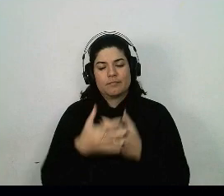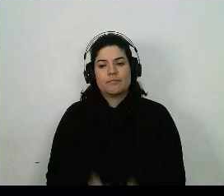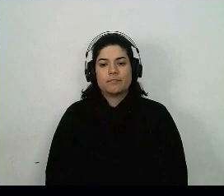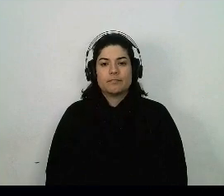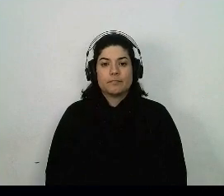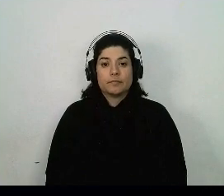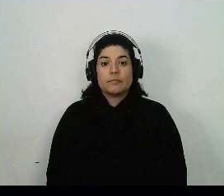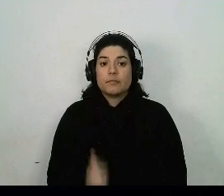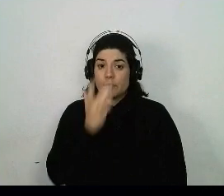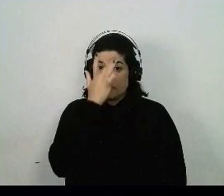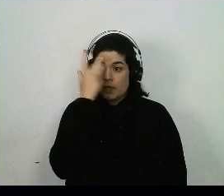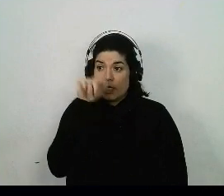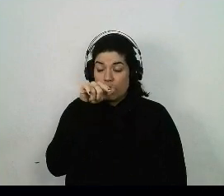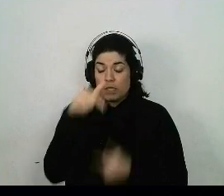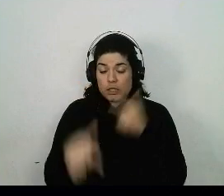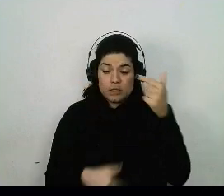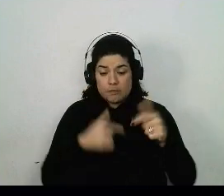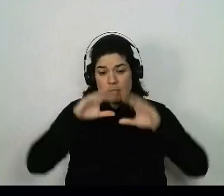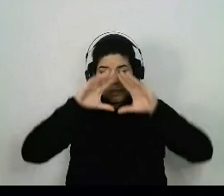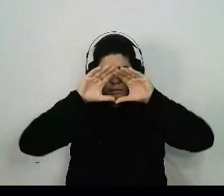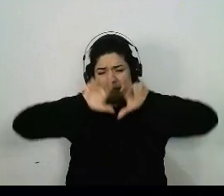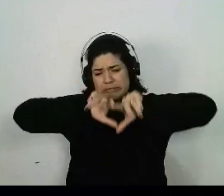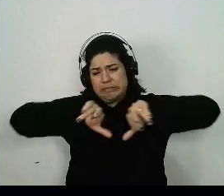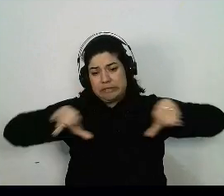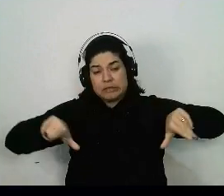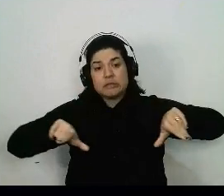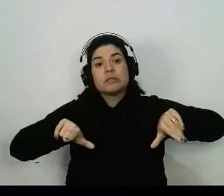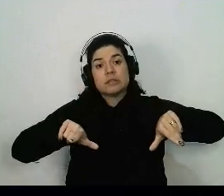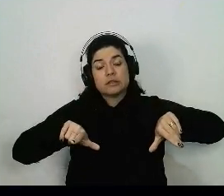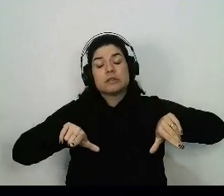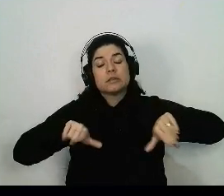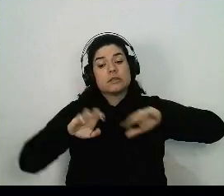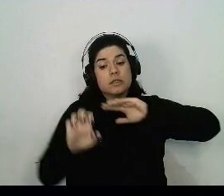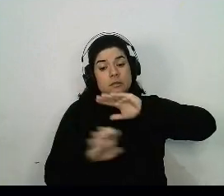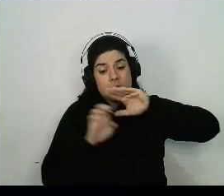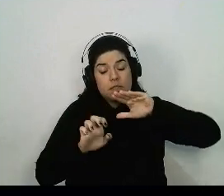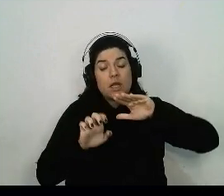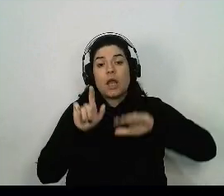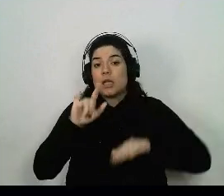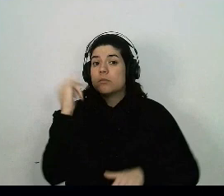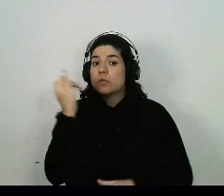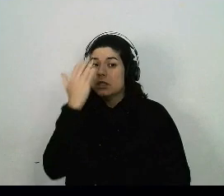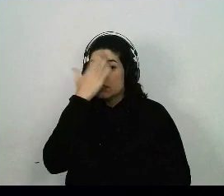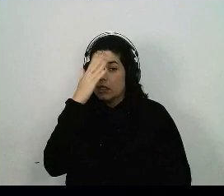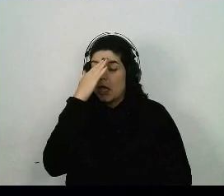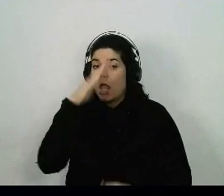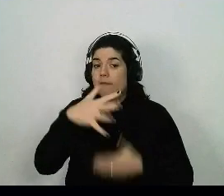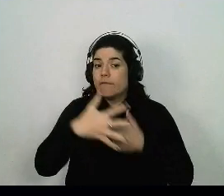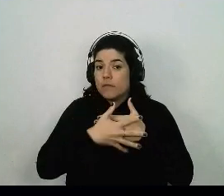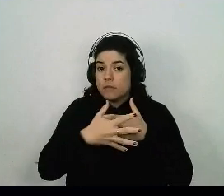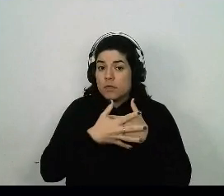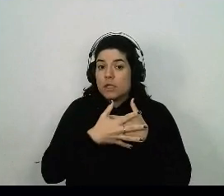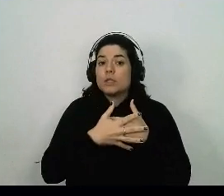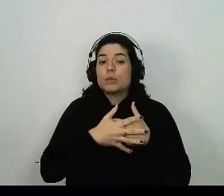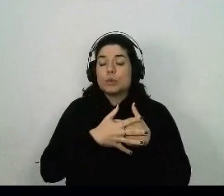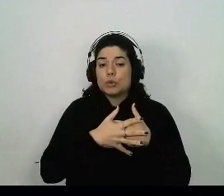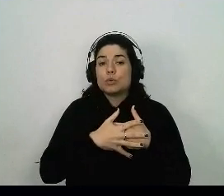com multi-cloud, organizações, é muito importante entender esses são frameworks públicos, né,